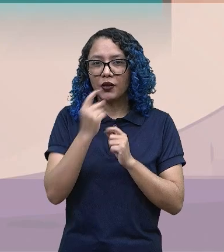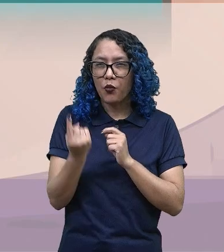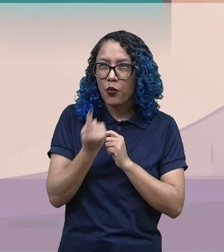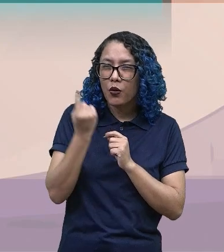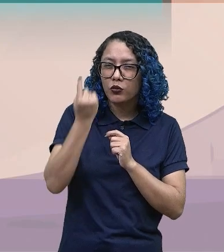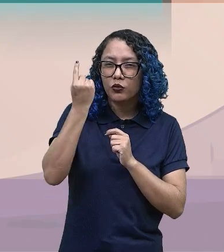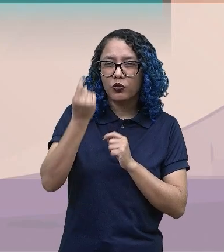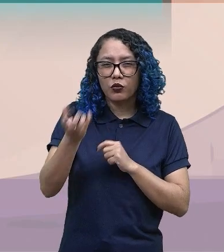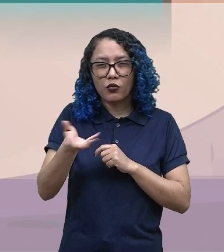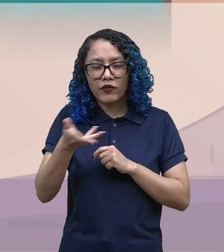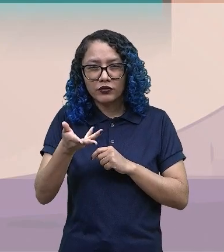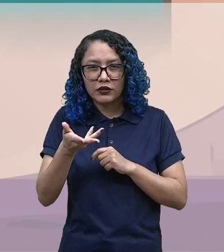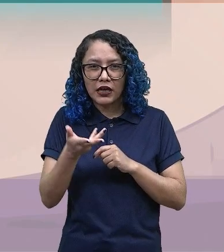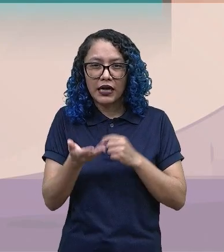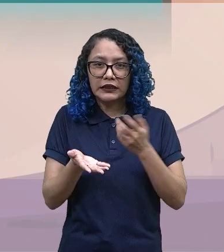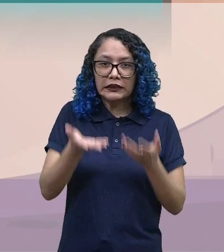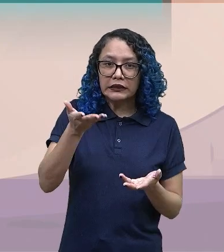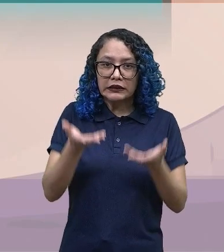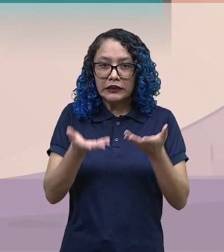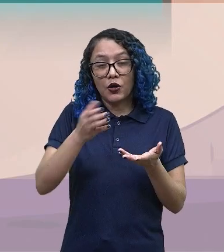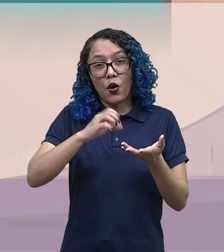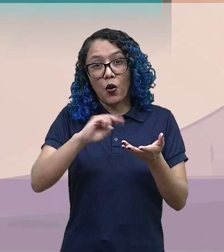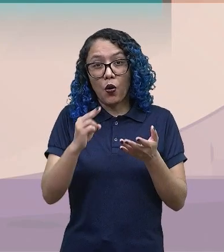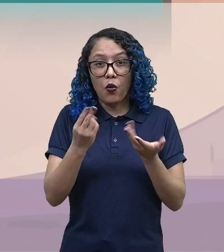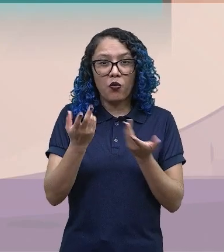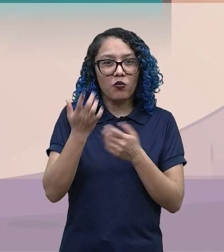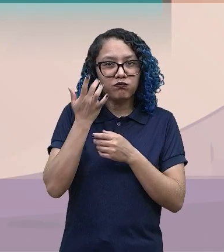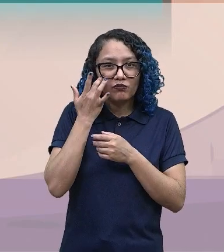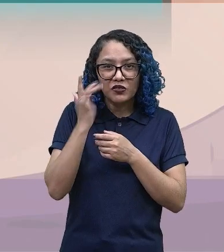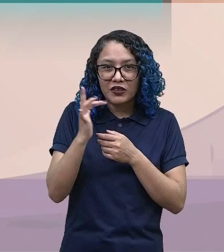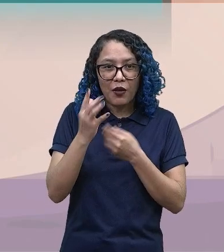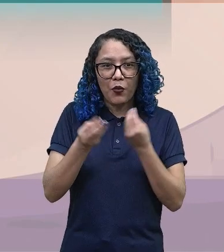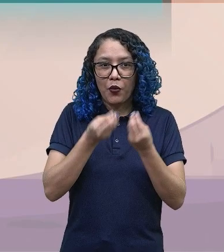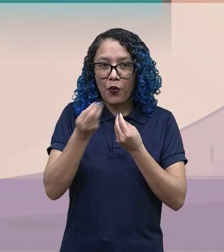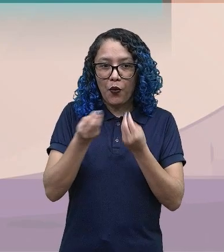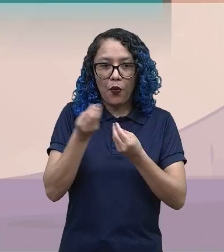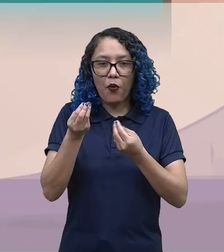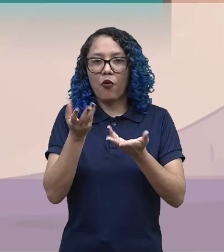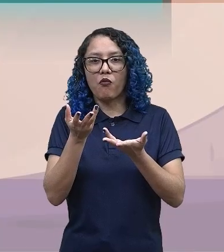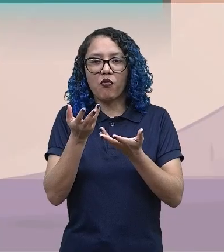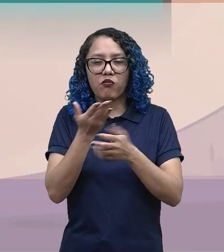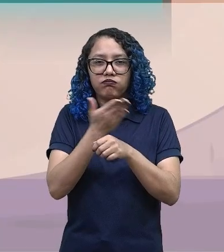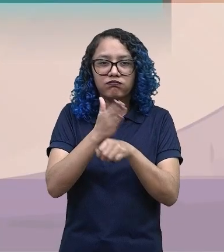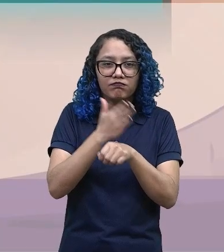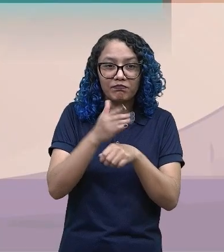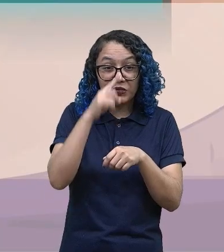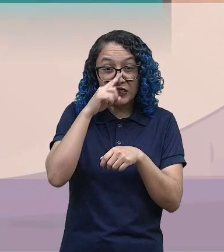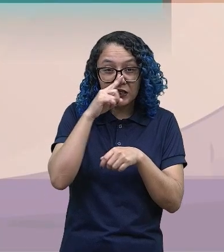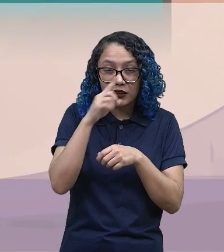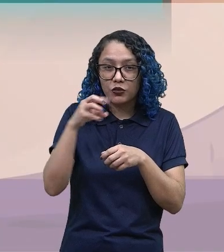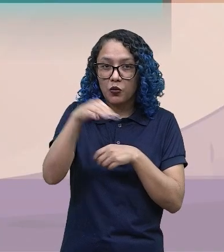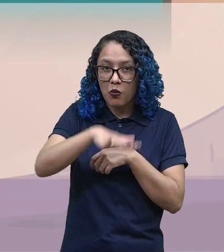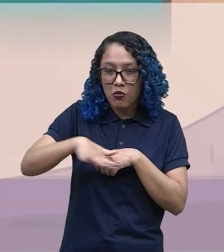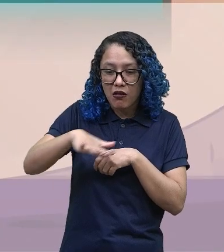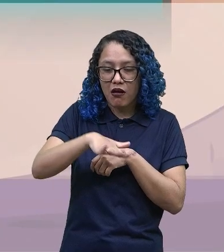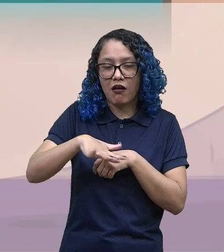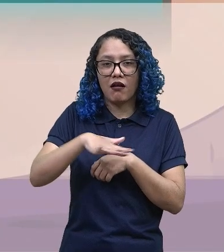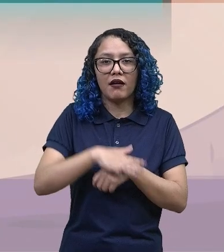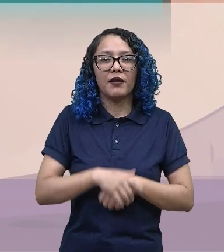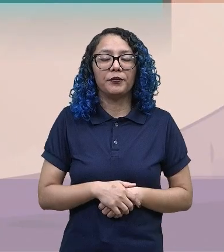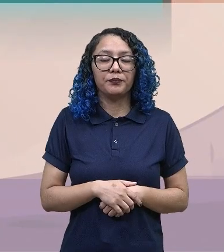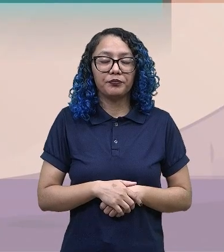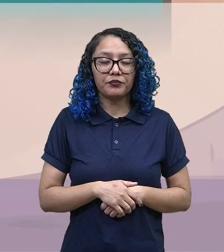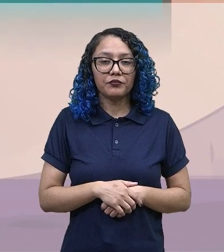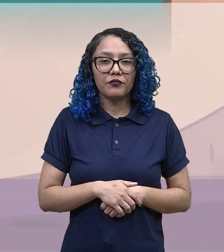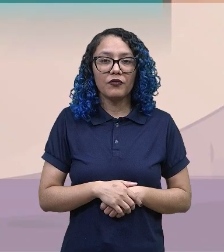velocidade, instabilidade ou ainda imprevisibilidade do ambiente, ok? Essas práticas, olha, as práticas de